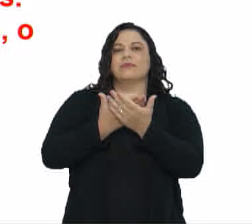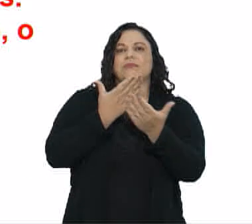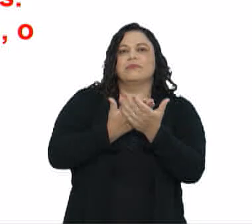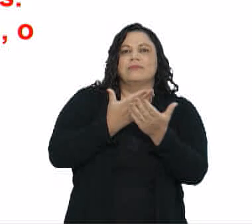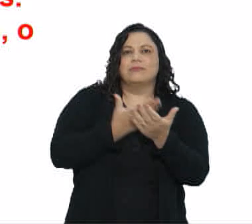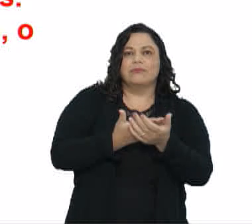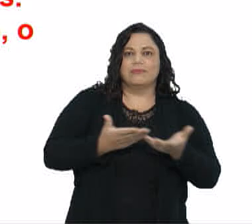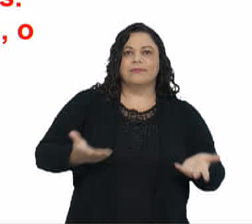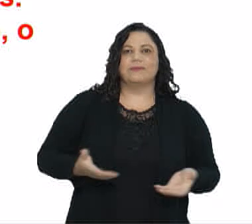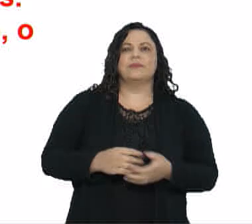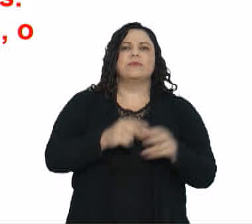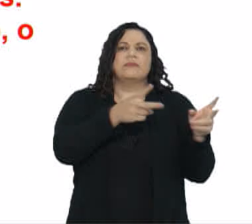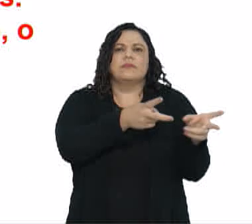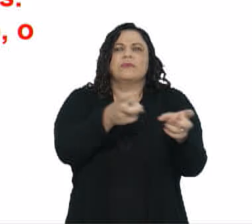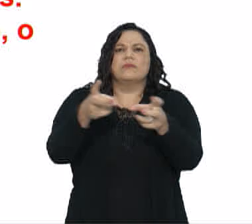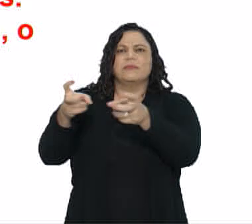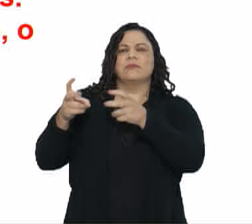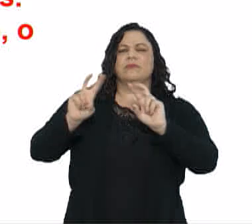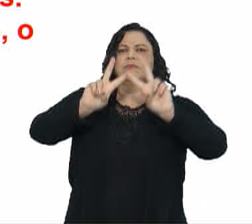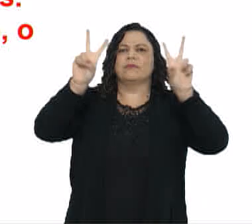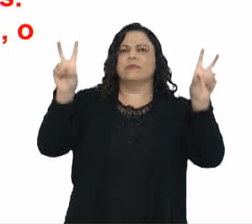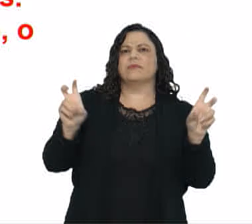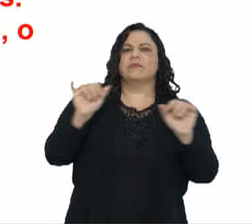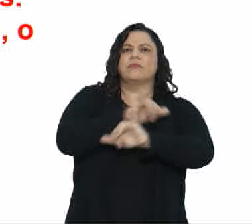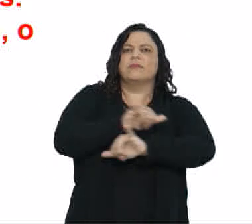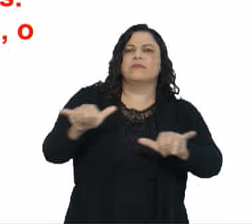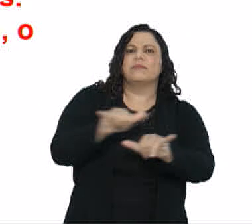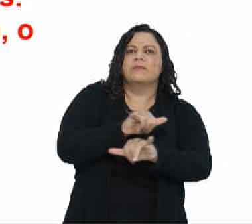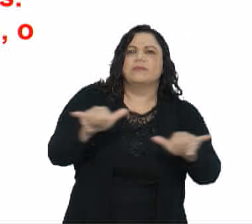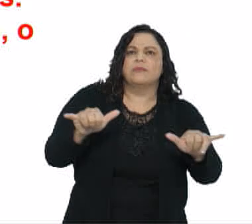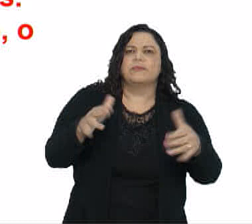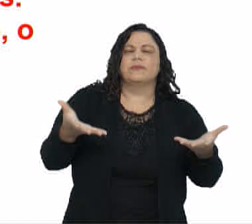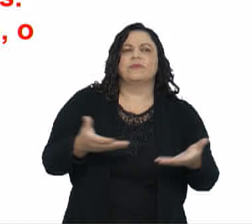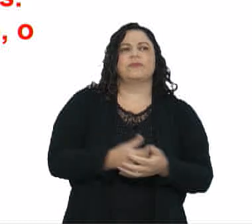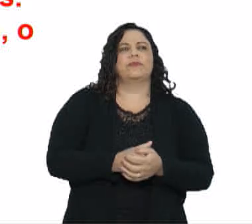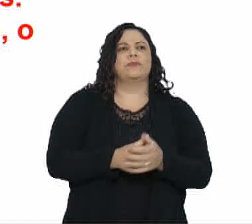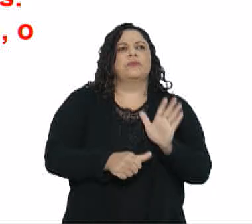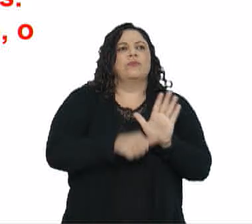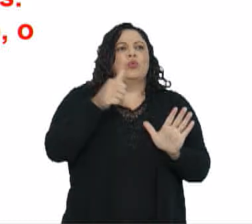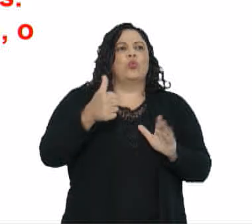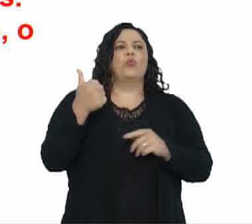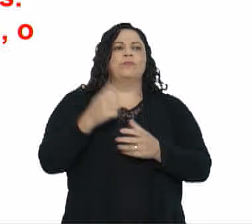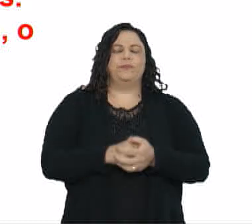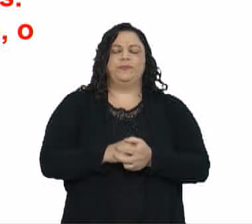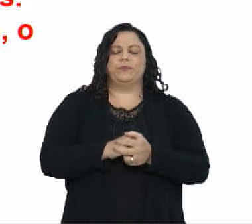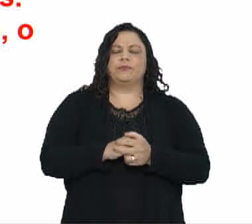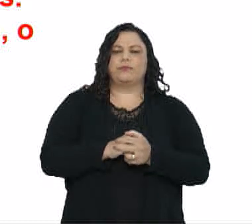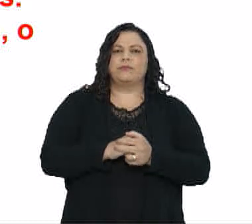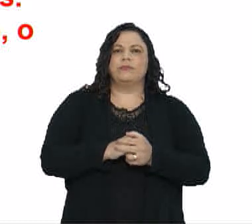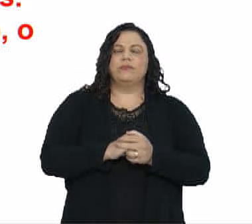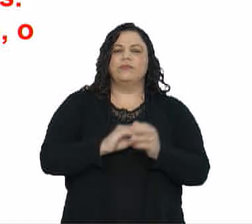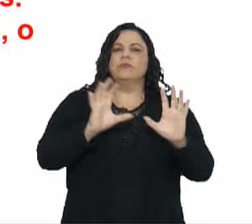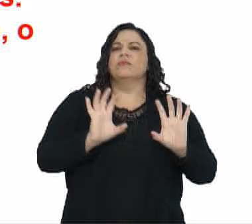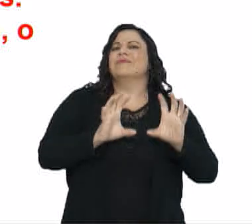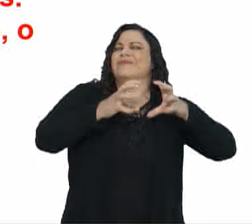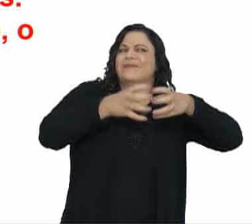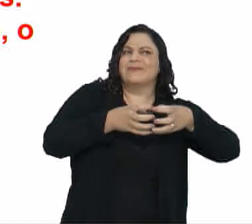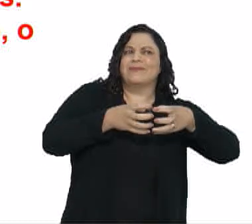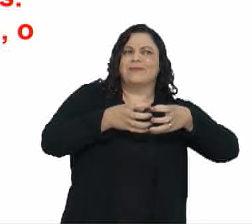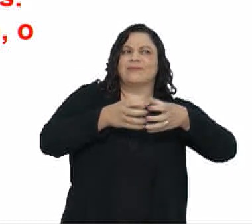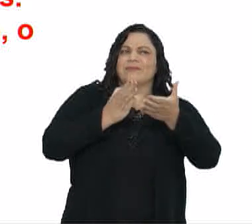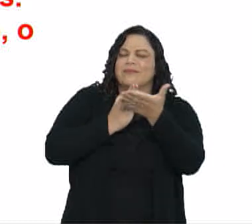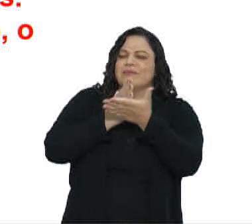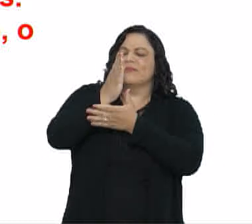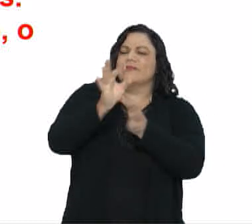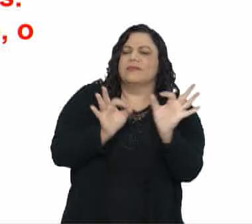Observe esses títulos de notícia. 1. Câmara aprova plano de 3 bilhões para socorro à